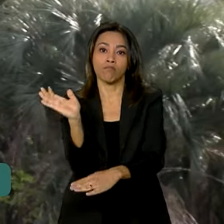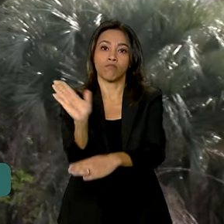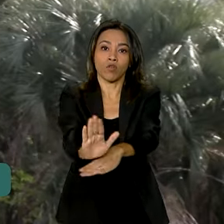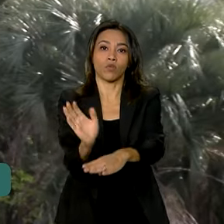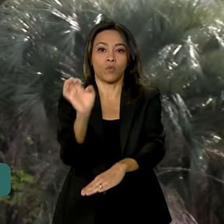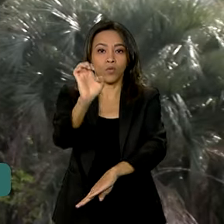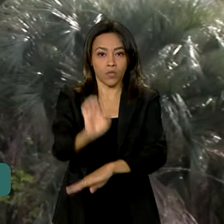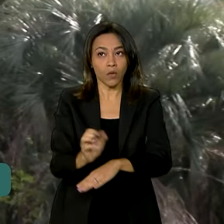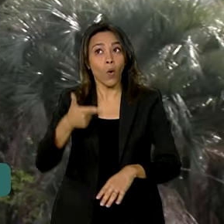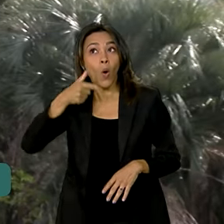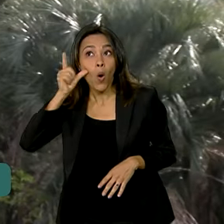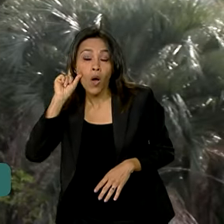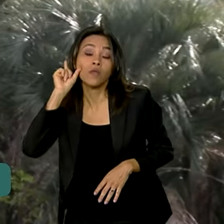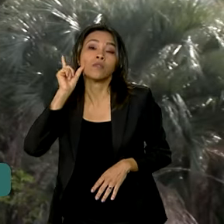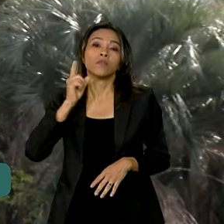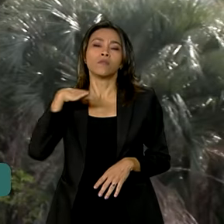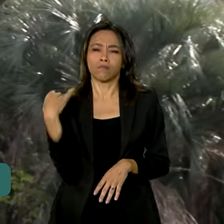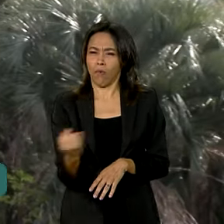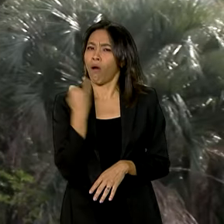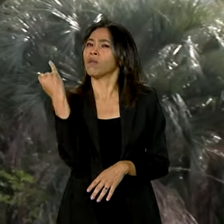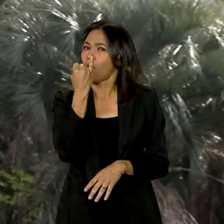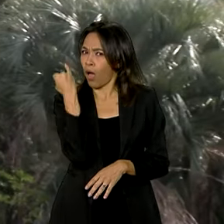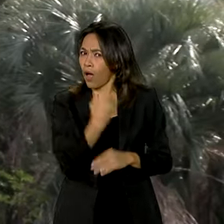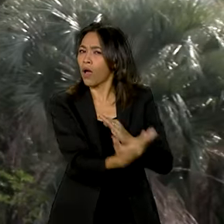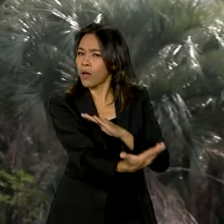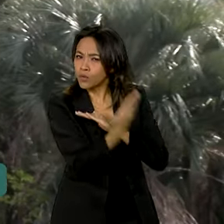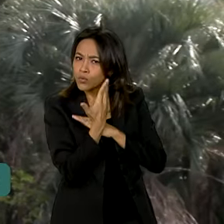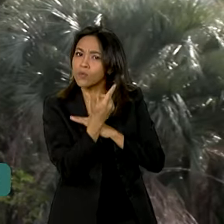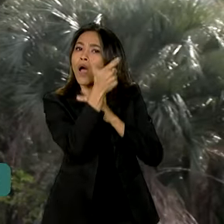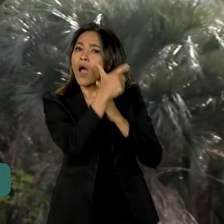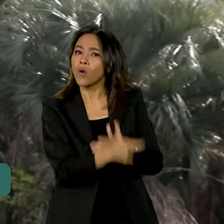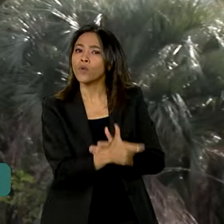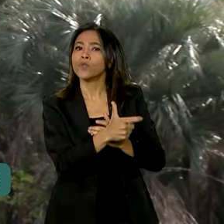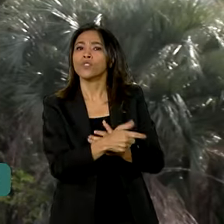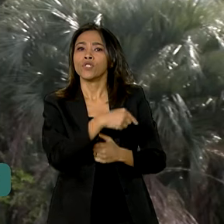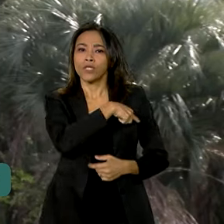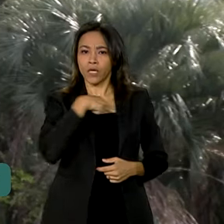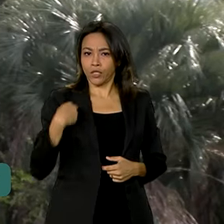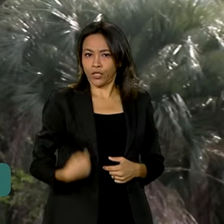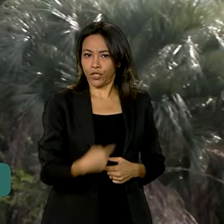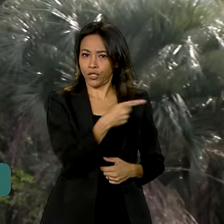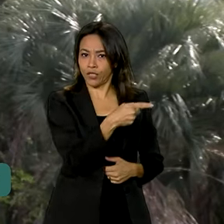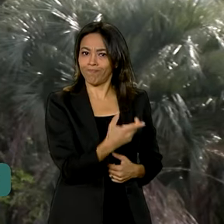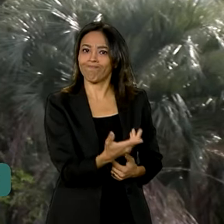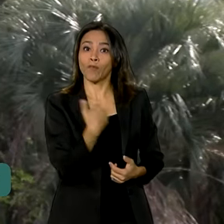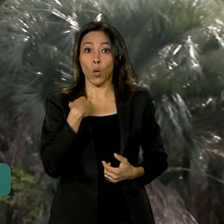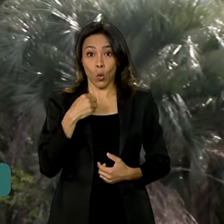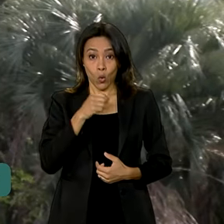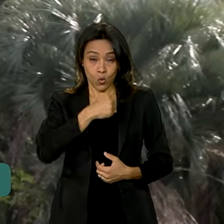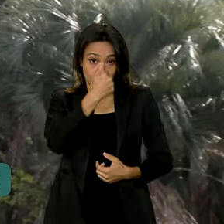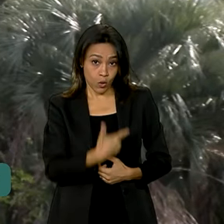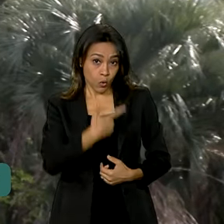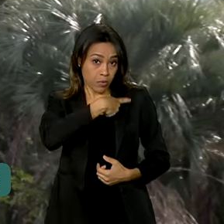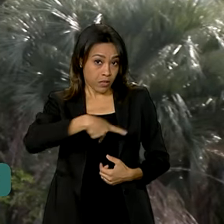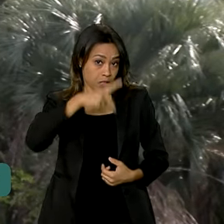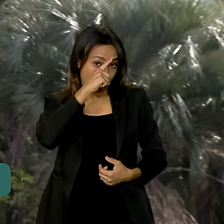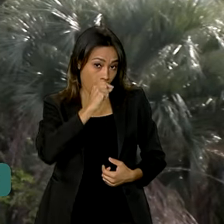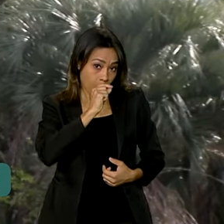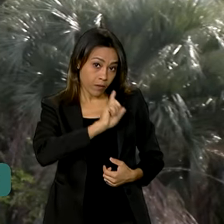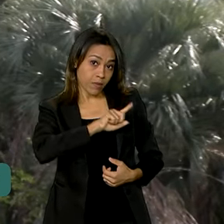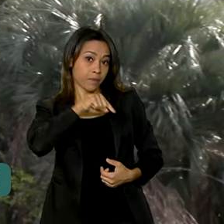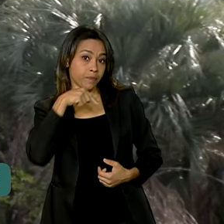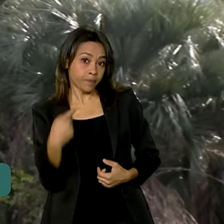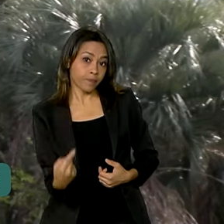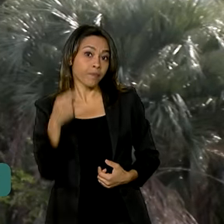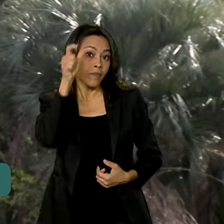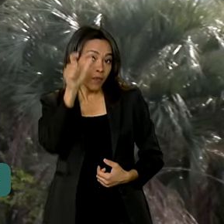uma importante ajuda foi formalizada em Pequim, na China. O vice-presidente Geraldo Alckmin e a presidente do